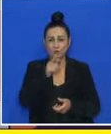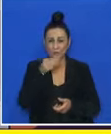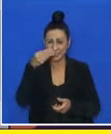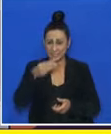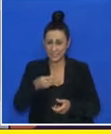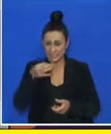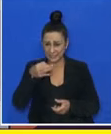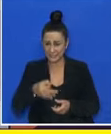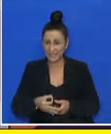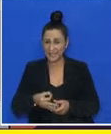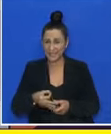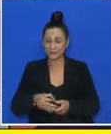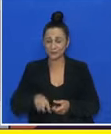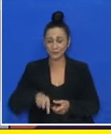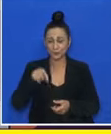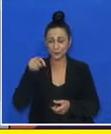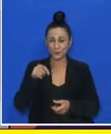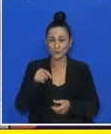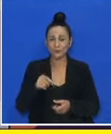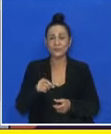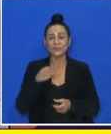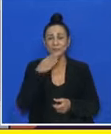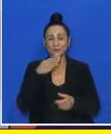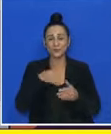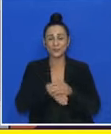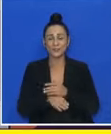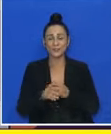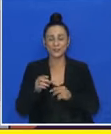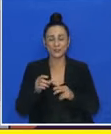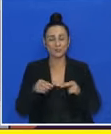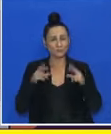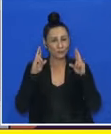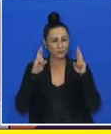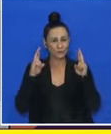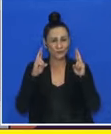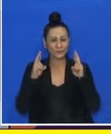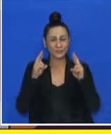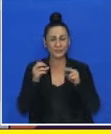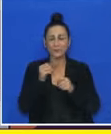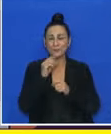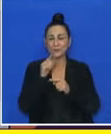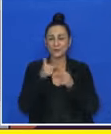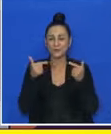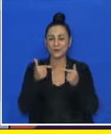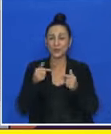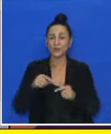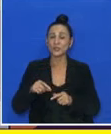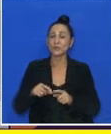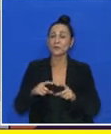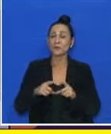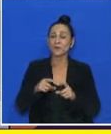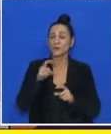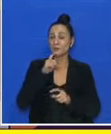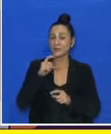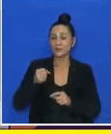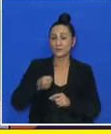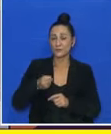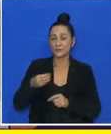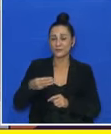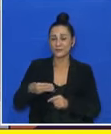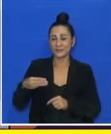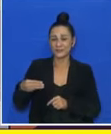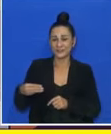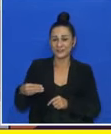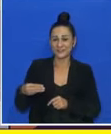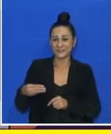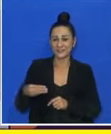3 acertos na Time Mania. Estamos na torcida. Boa sorte. Bola verde, número 33. Verde,